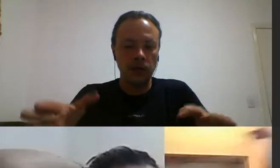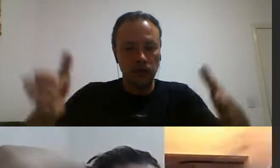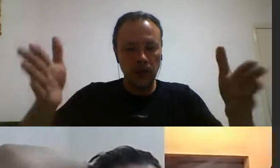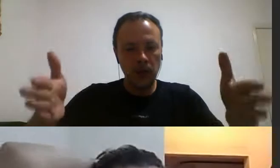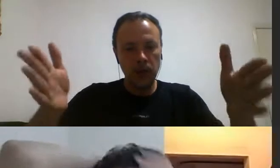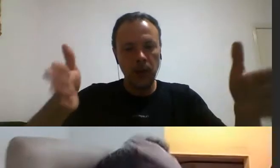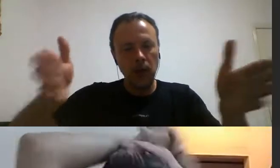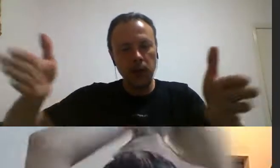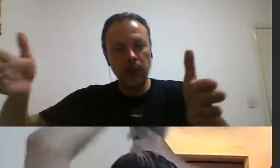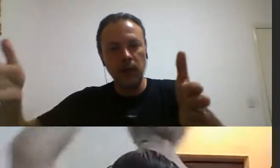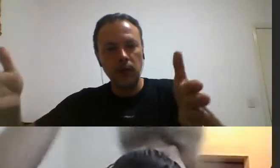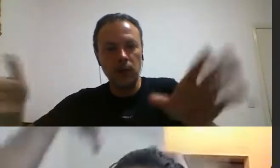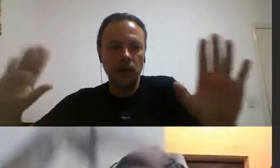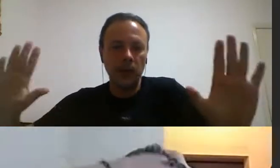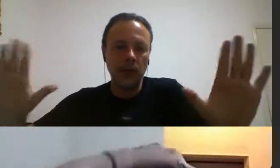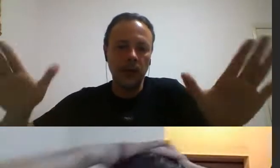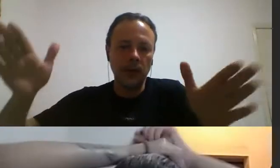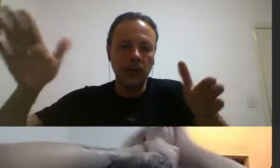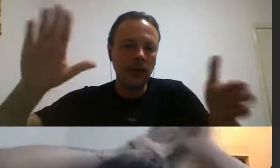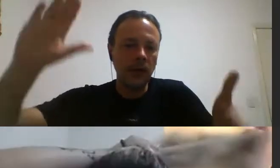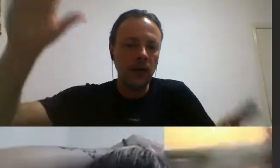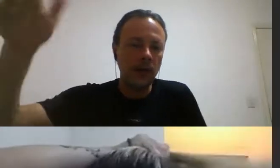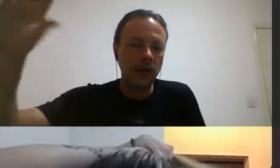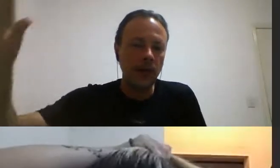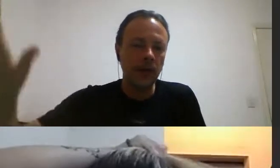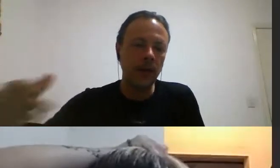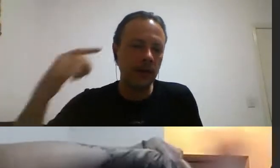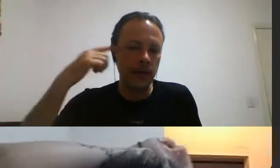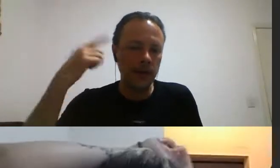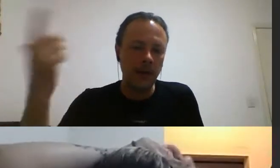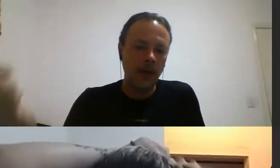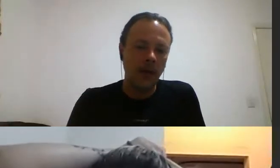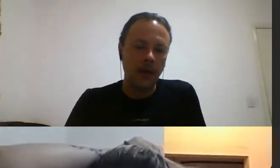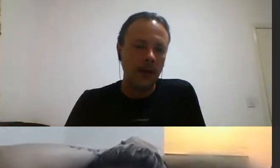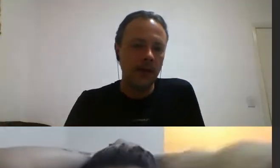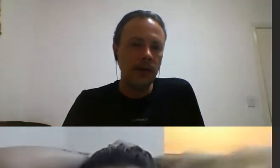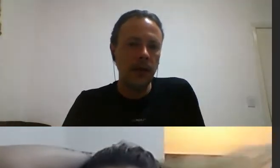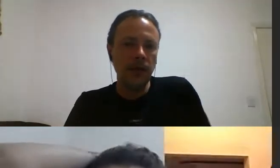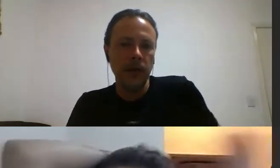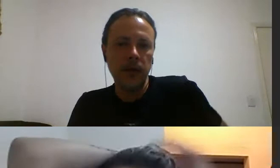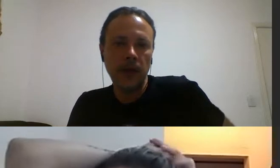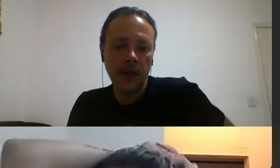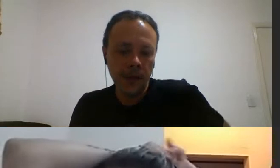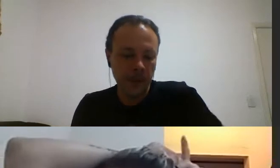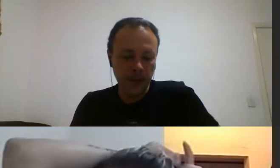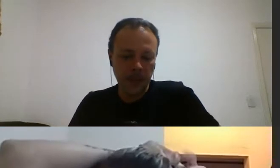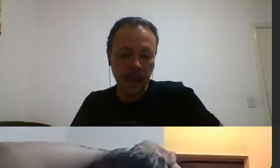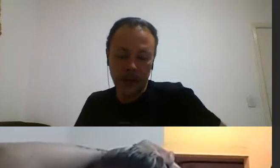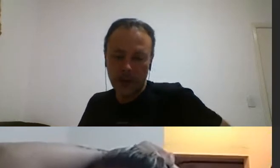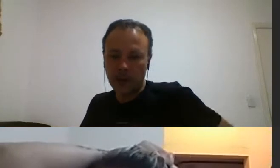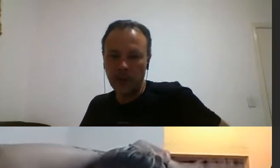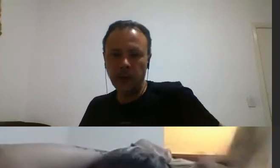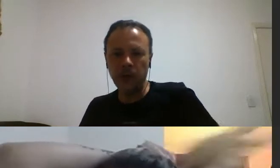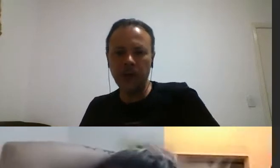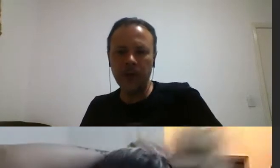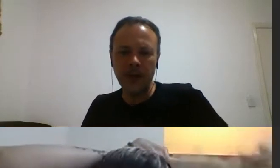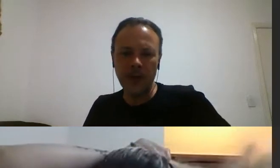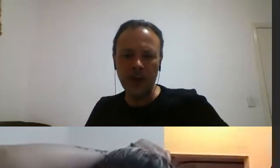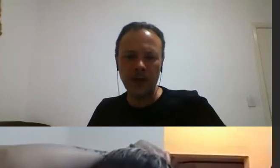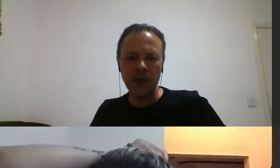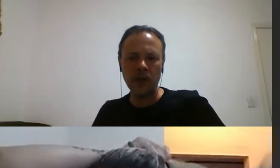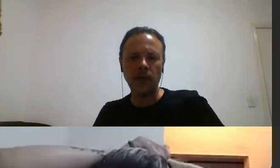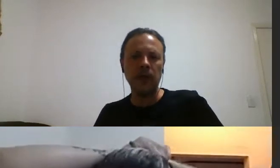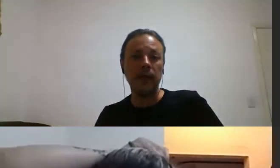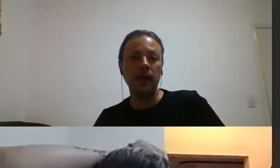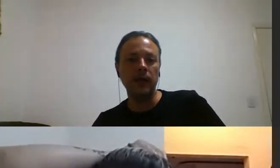um padrão, né? Estou seguindo um padrão. Olha, a gente está no encontro X, mas não tive essa perspicácia de falar, pô, mas